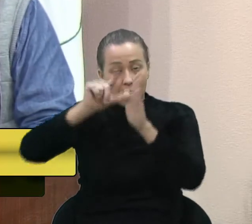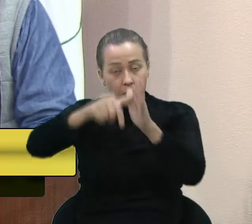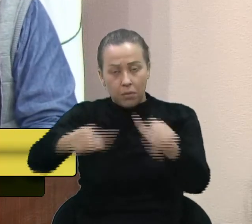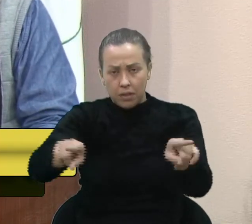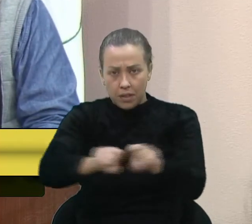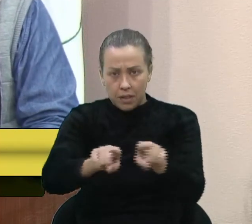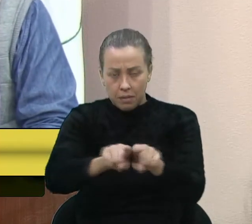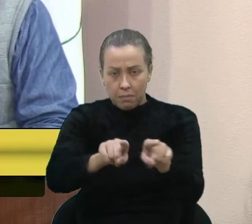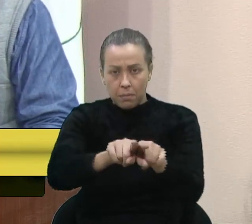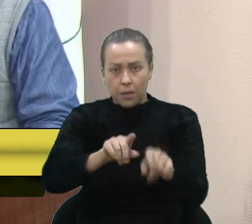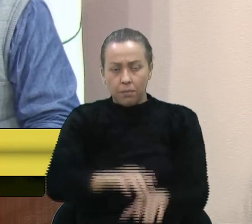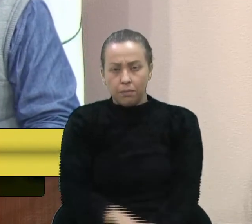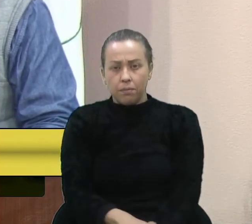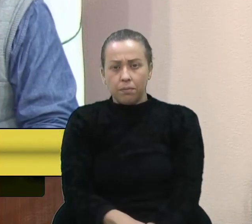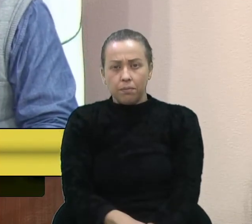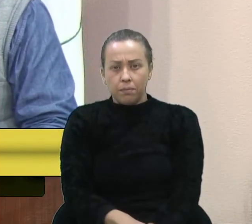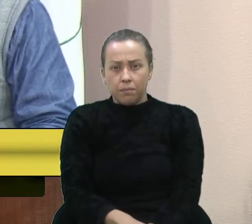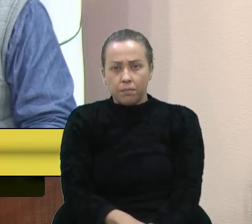posteriormente.